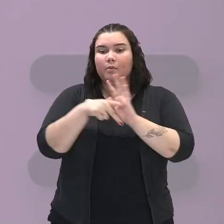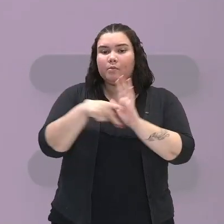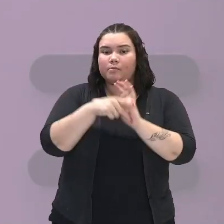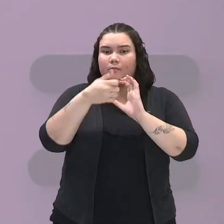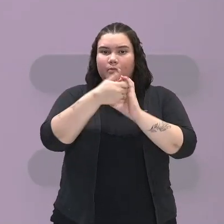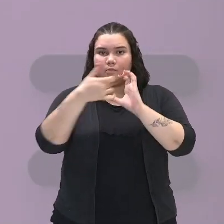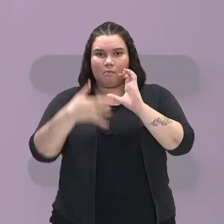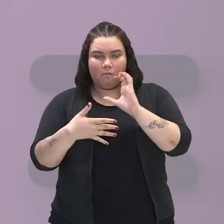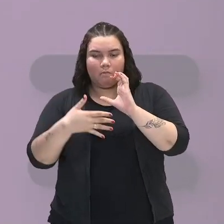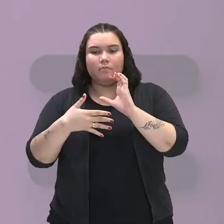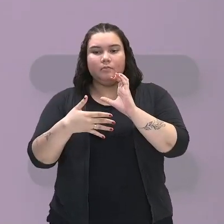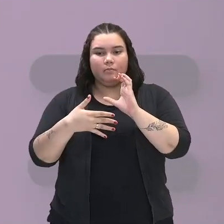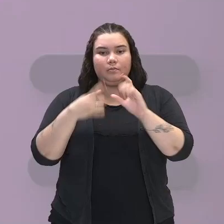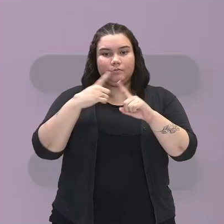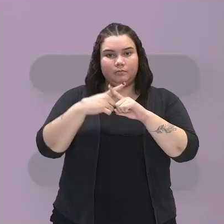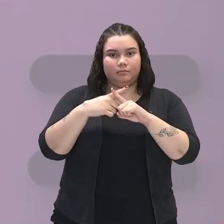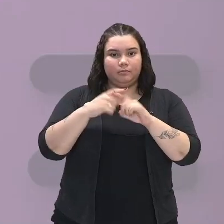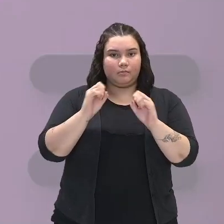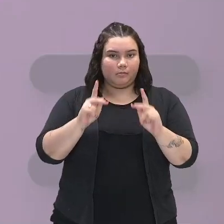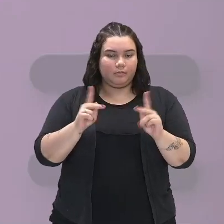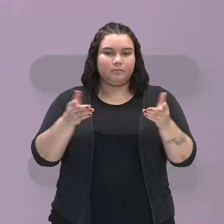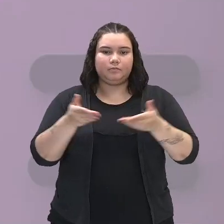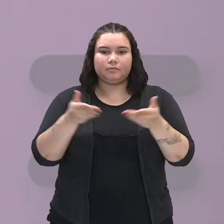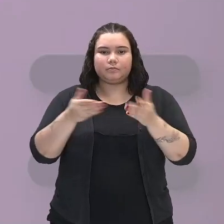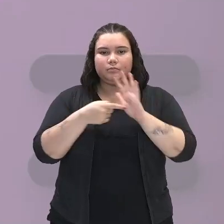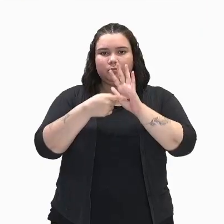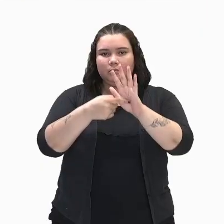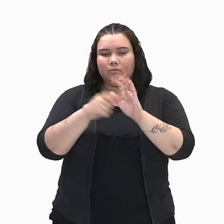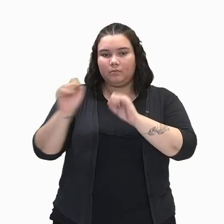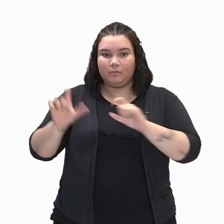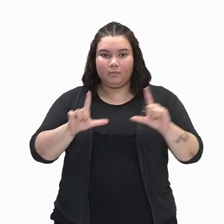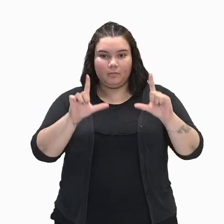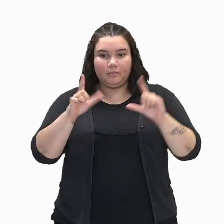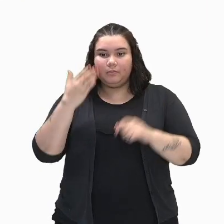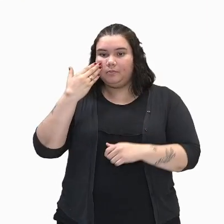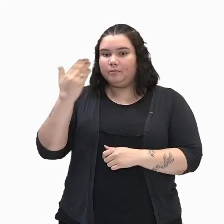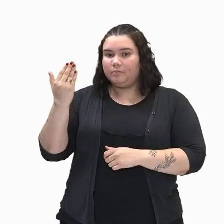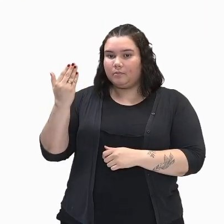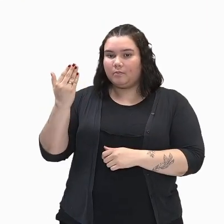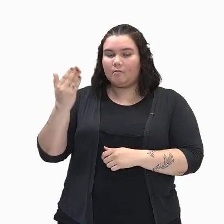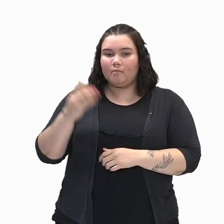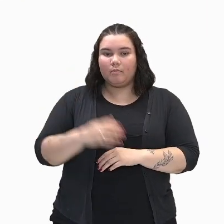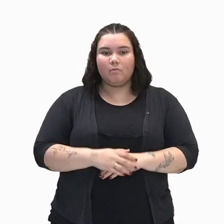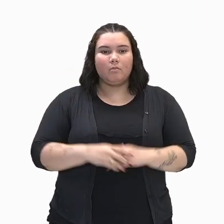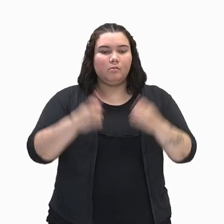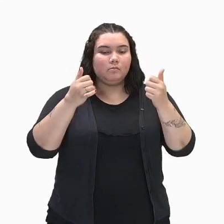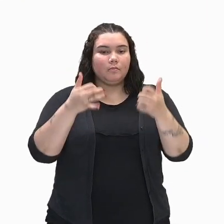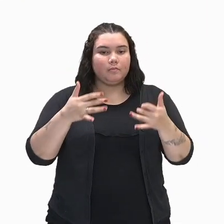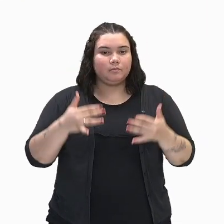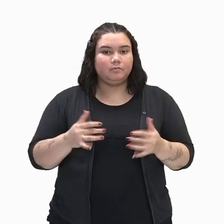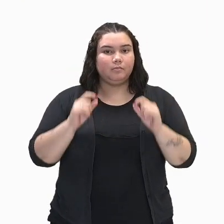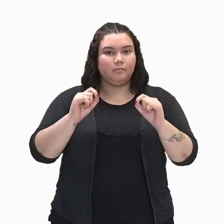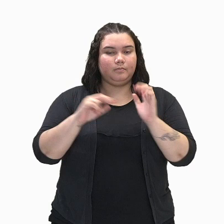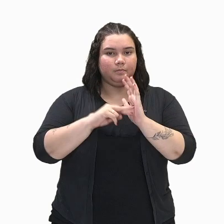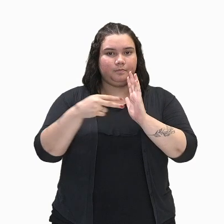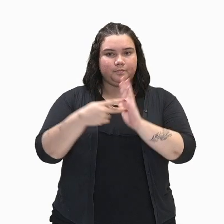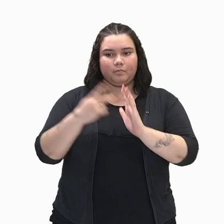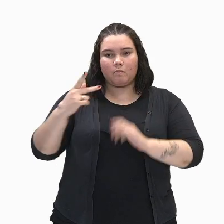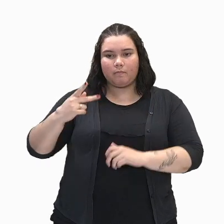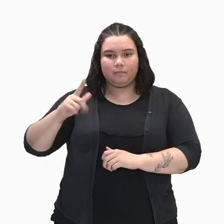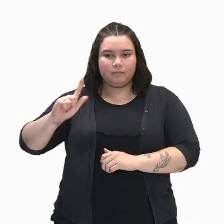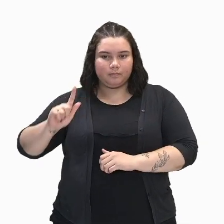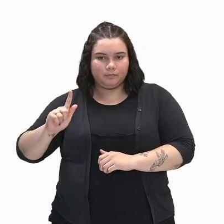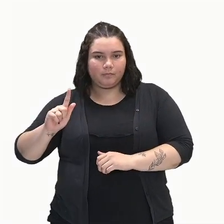da multiplicação mesmo, tá bom? Então, vamos à nossa primeira cartela, onde nós temos aí a definição de uma progressão